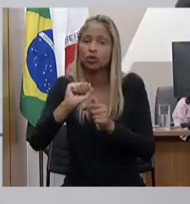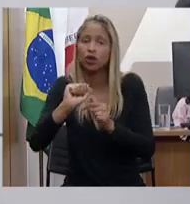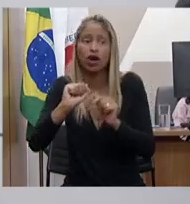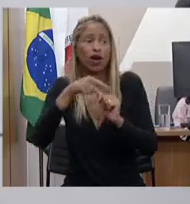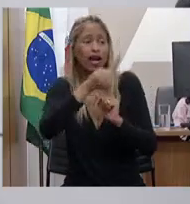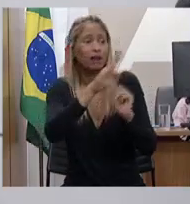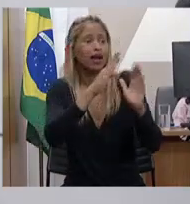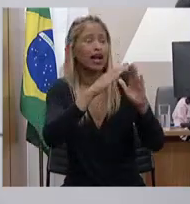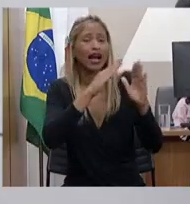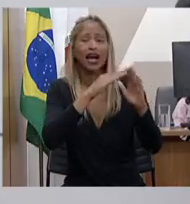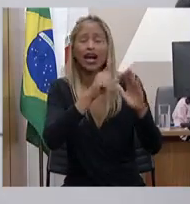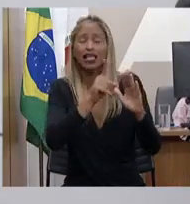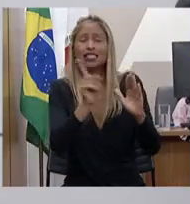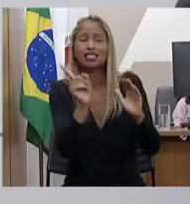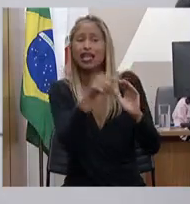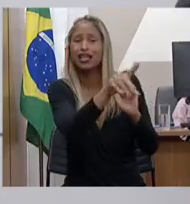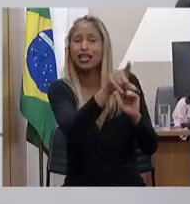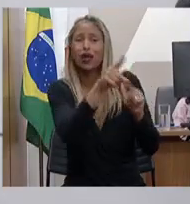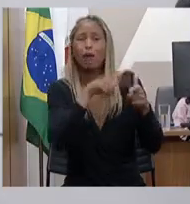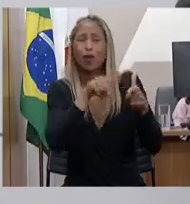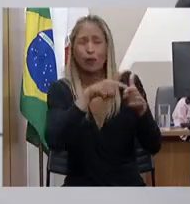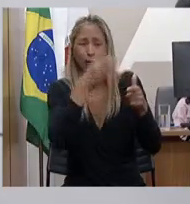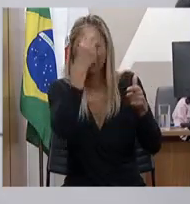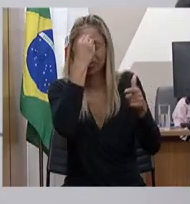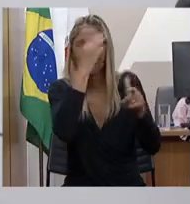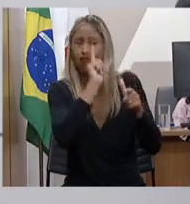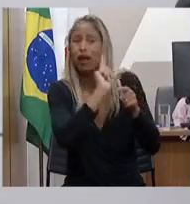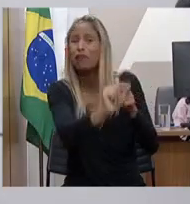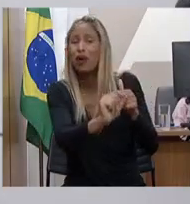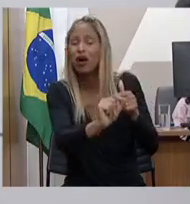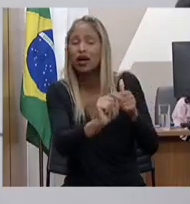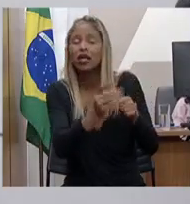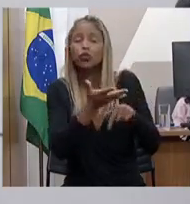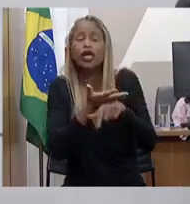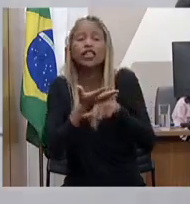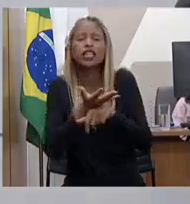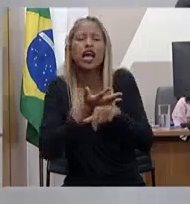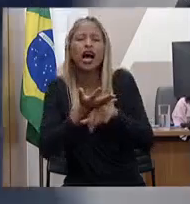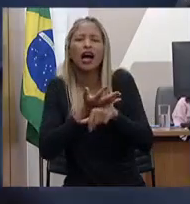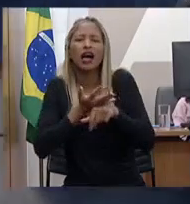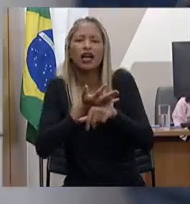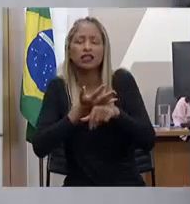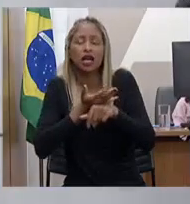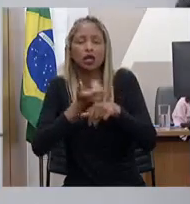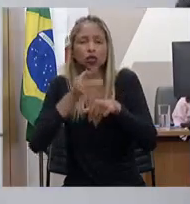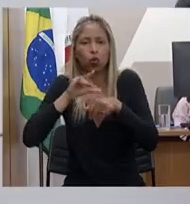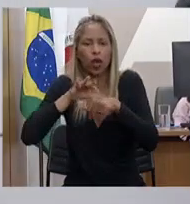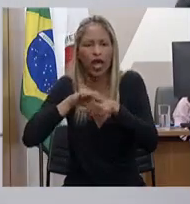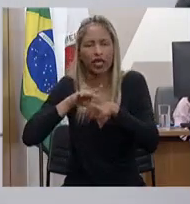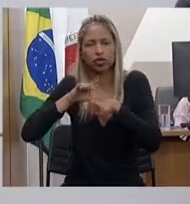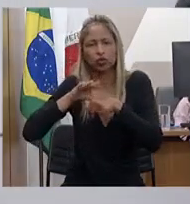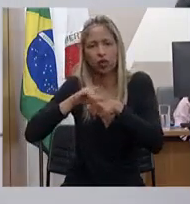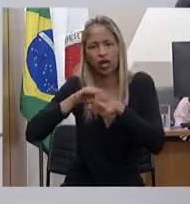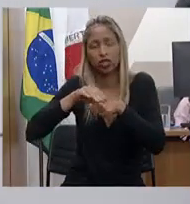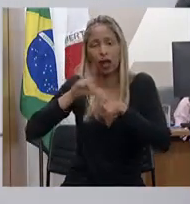ninguém aguenta mais ficar conviver com a pessoa que está com problema mental e a coisa não é tratada e a gente vai adoecendo e a gente vai virando mercadoria